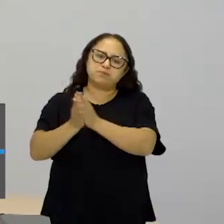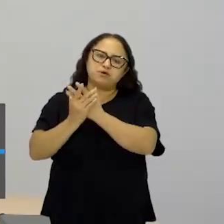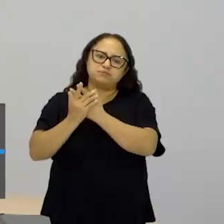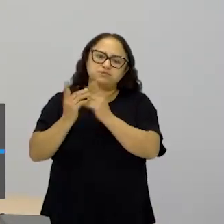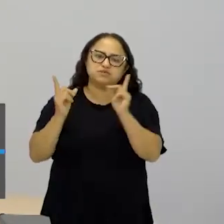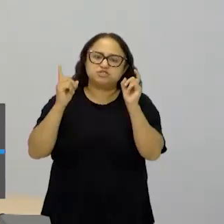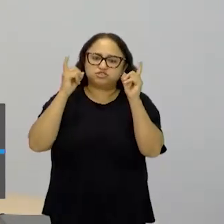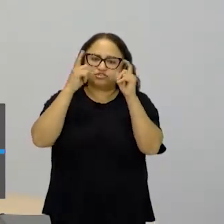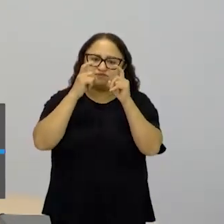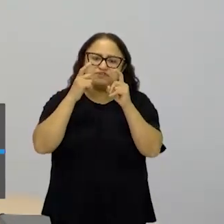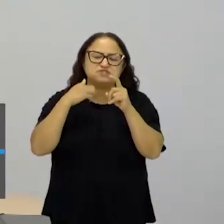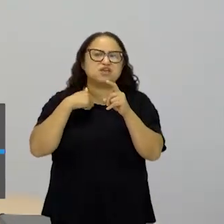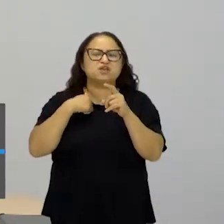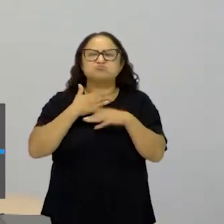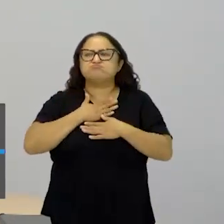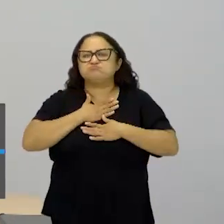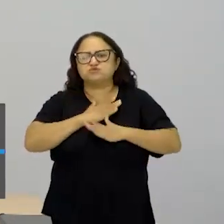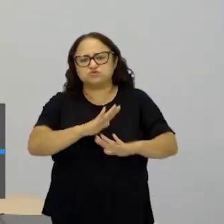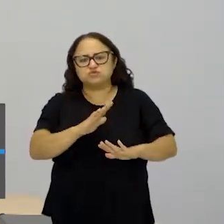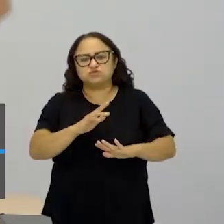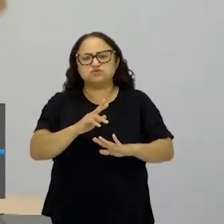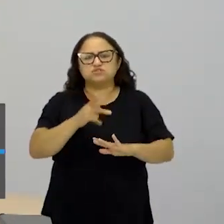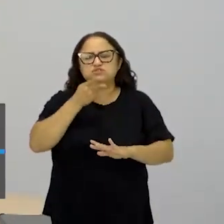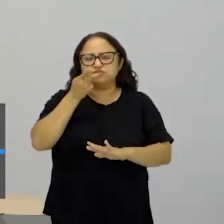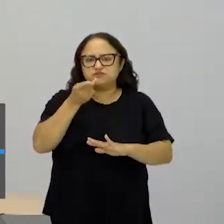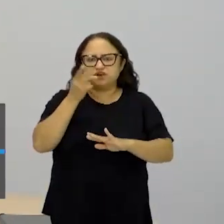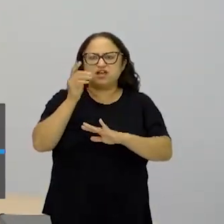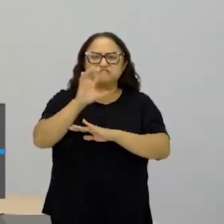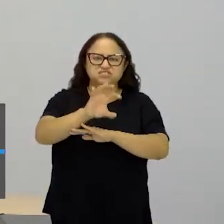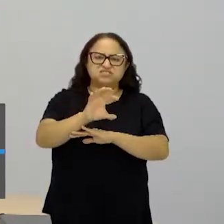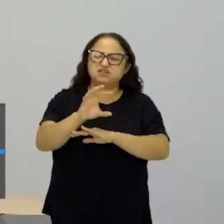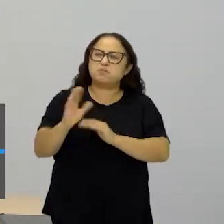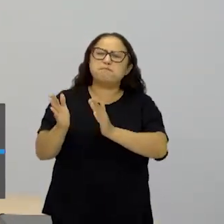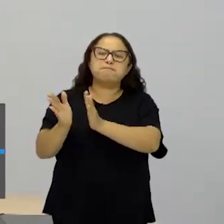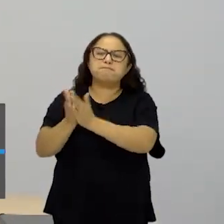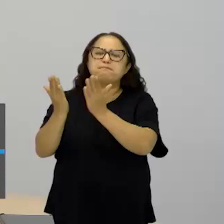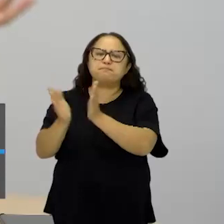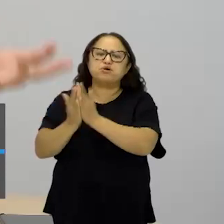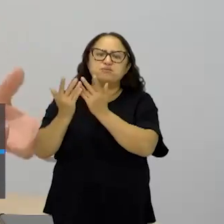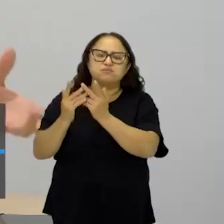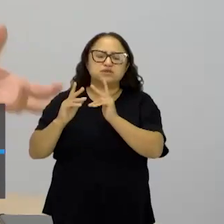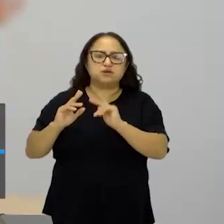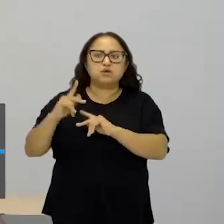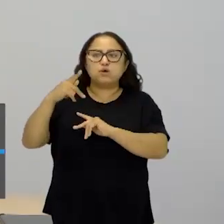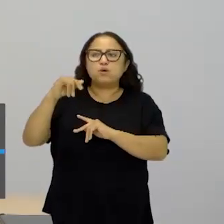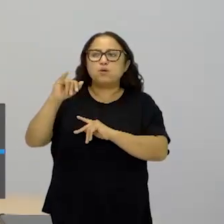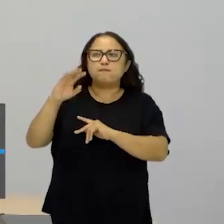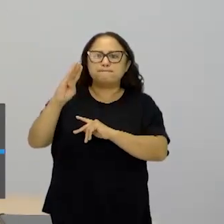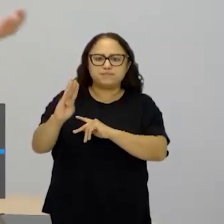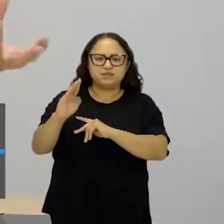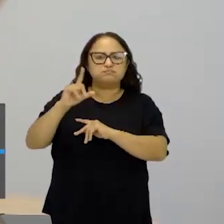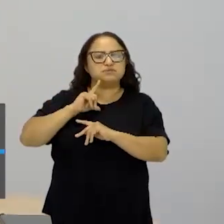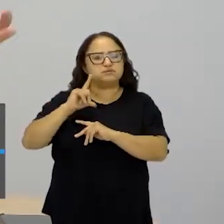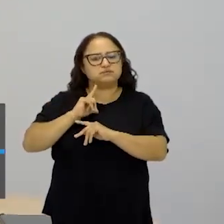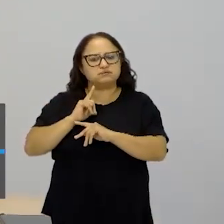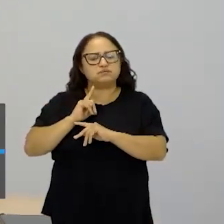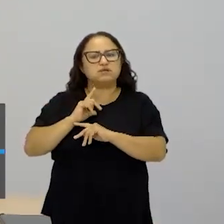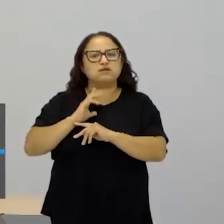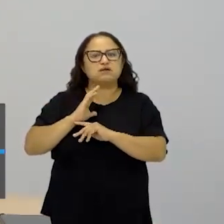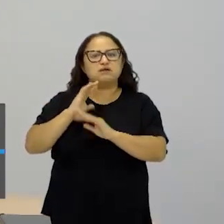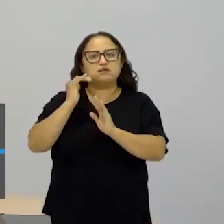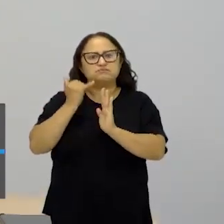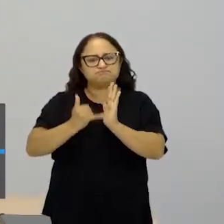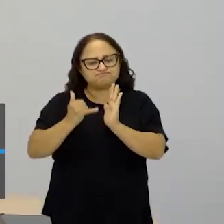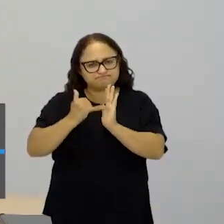isso aqui, eu não gosto de falar esse nome pobre, né? Mas o índice de desenvolvimento humano é bem baixo, tá? É um dos mais baixos aí